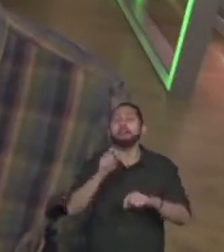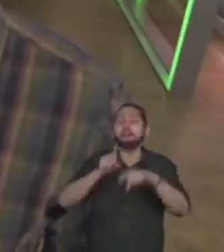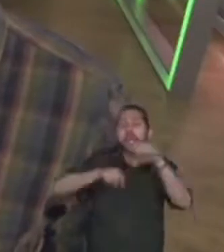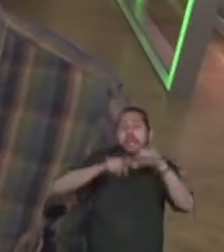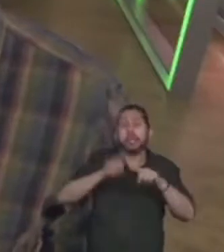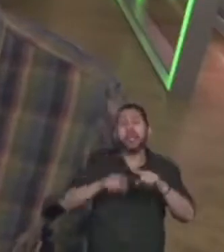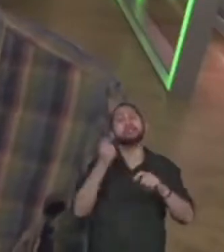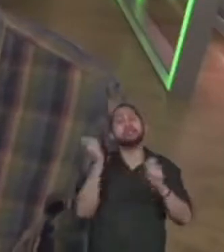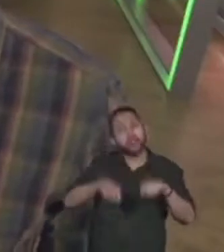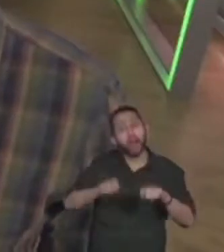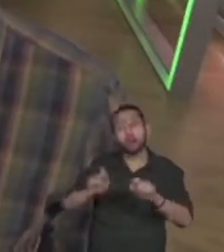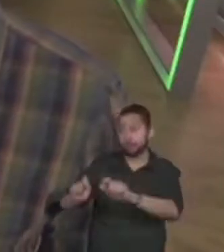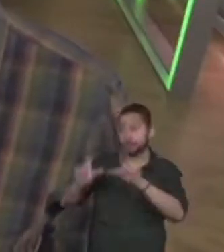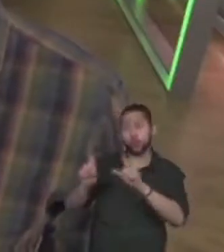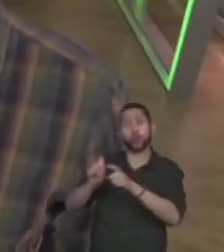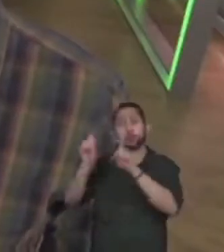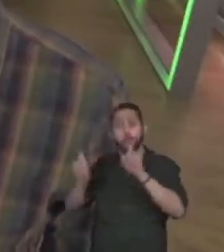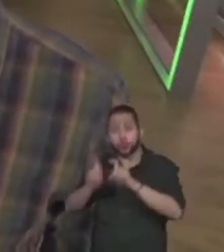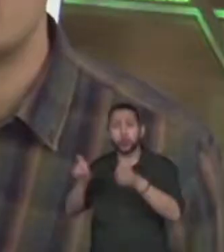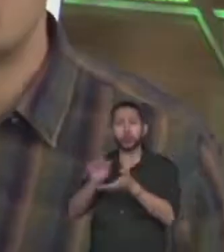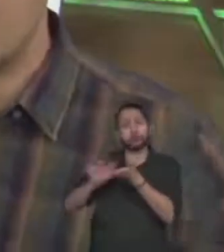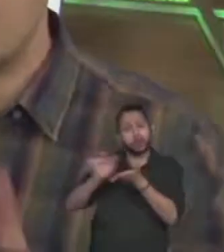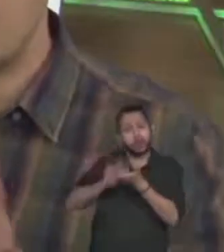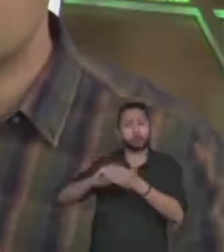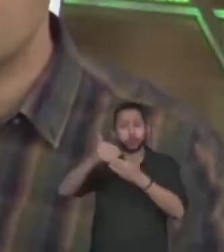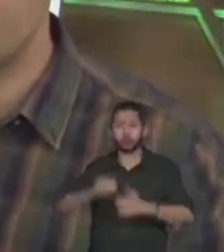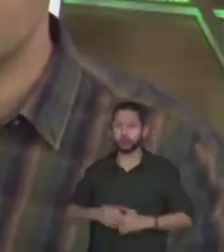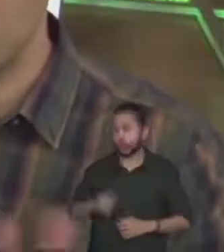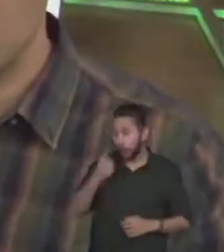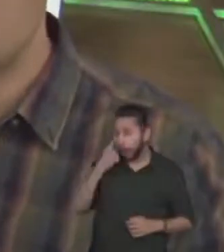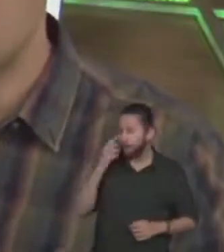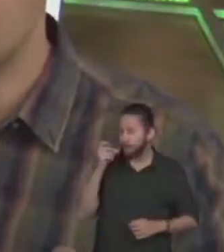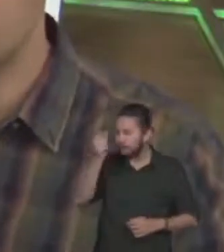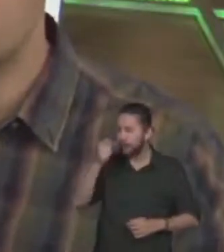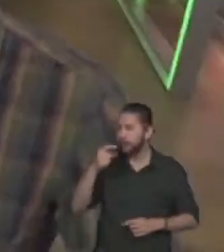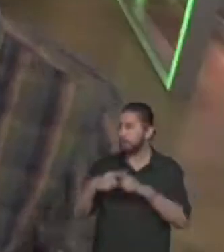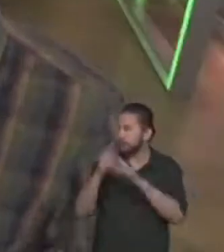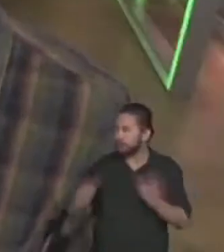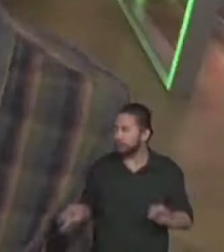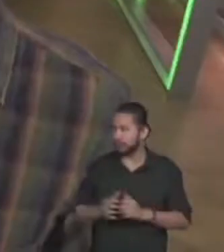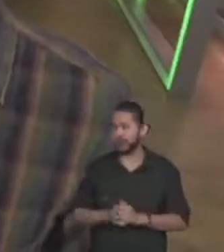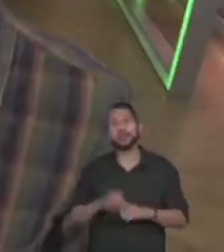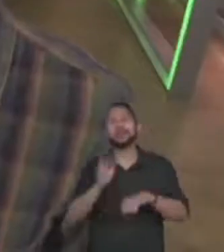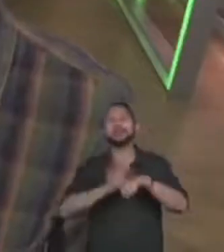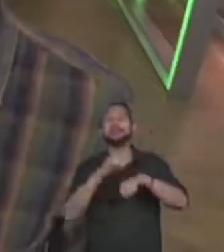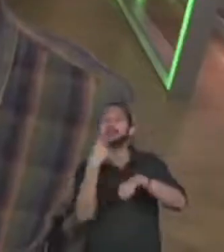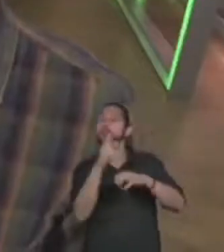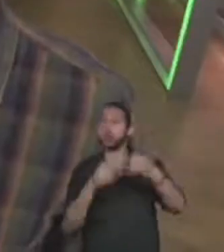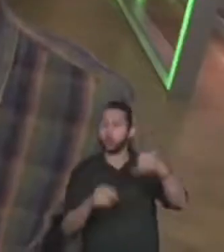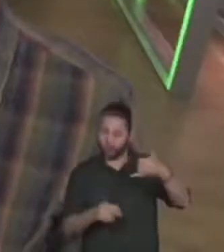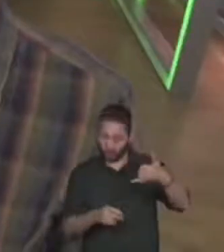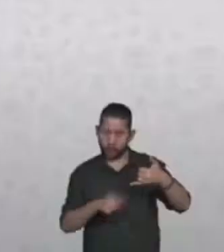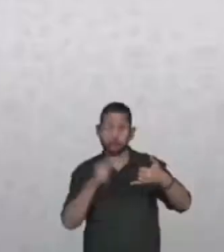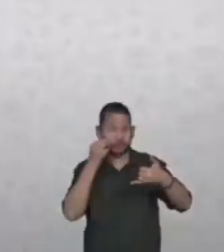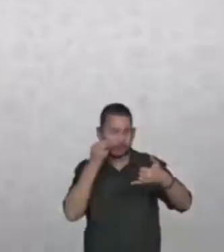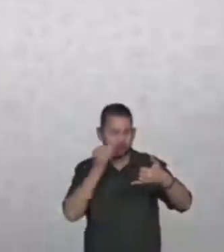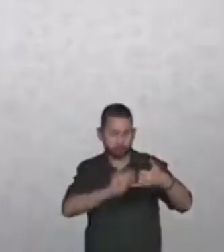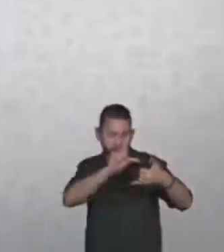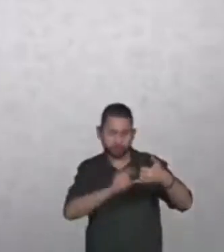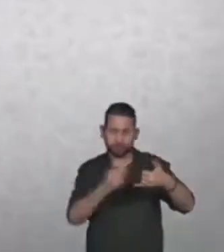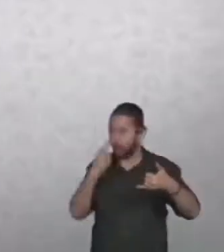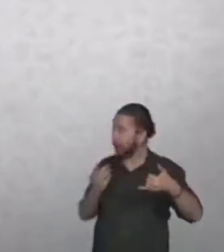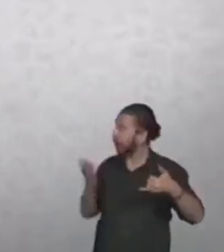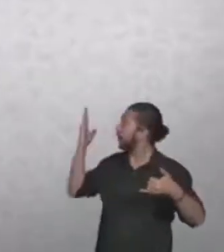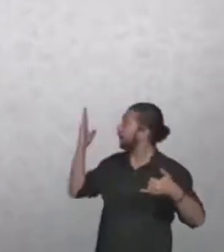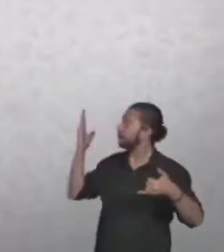material através do seu computador, do seu tablet e do seu notebook. Saca só porque é bem simples. Olha, pega seu celular e acessa o aplicativo. Tá vendo esse